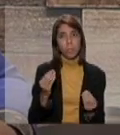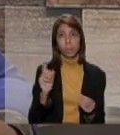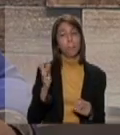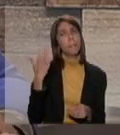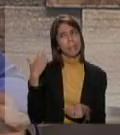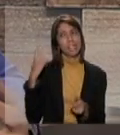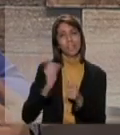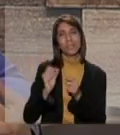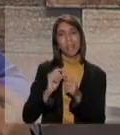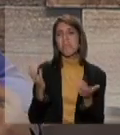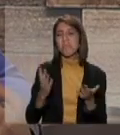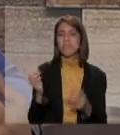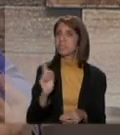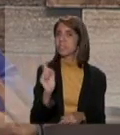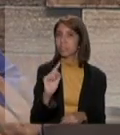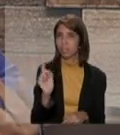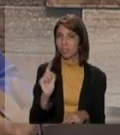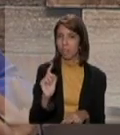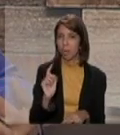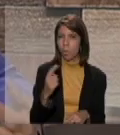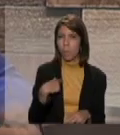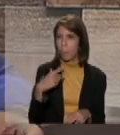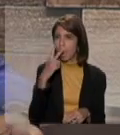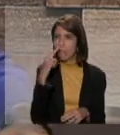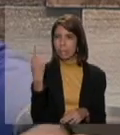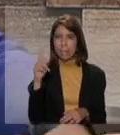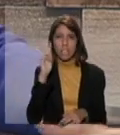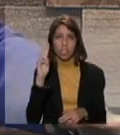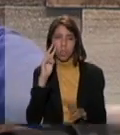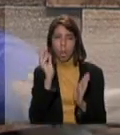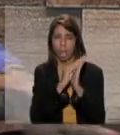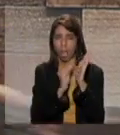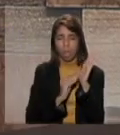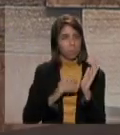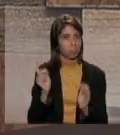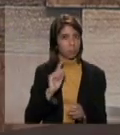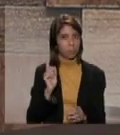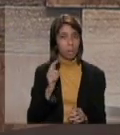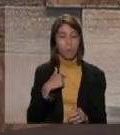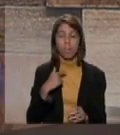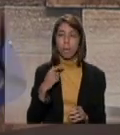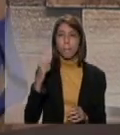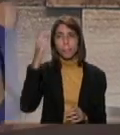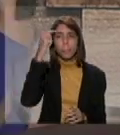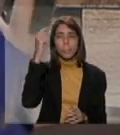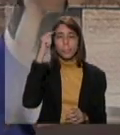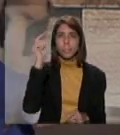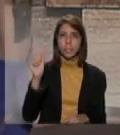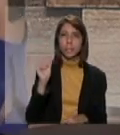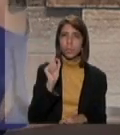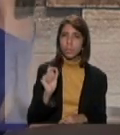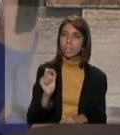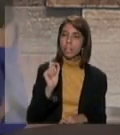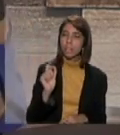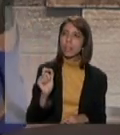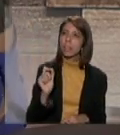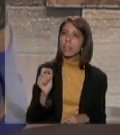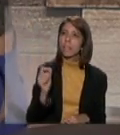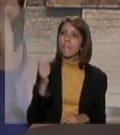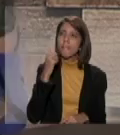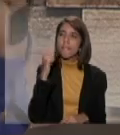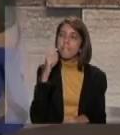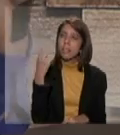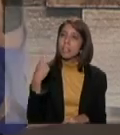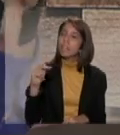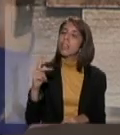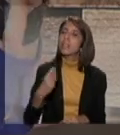sabe? No começo da carreira até fazia, hoje não faço essa biografia toda do personagem, não. Eu procuro me